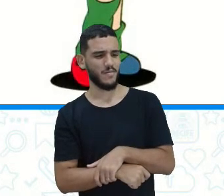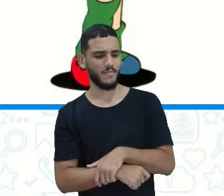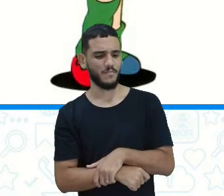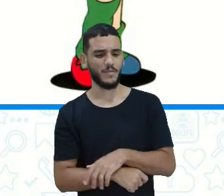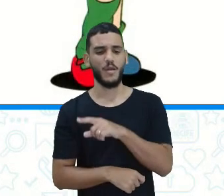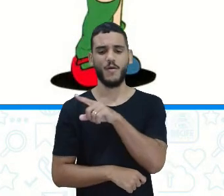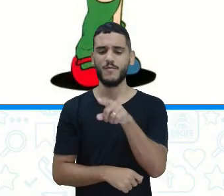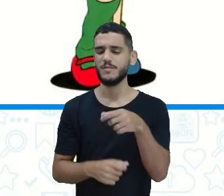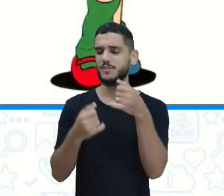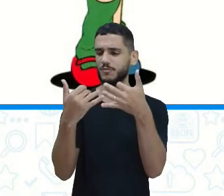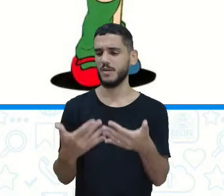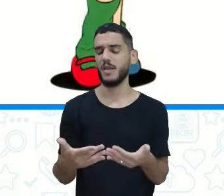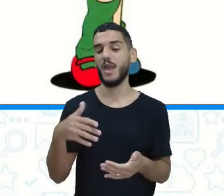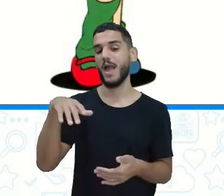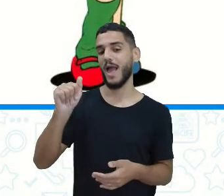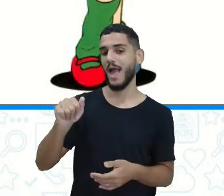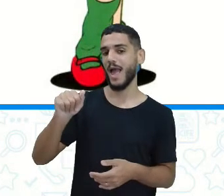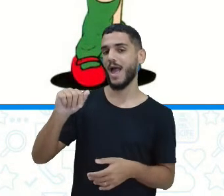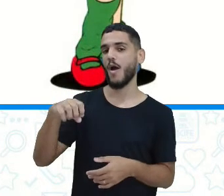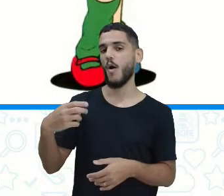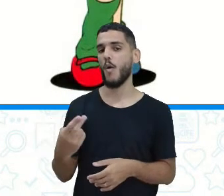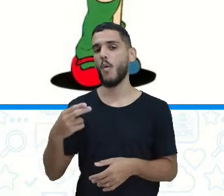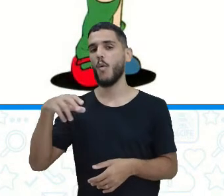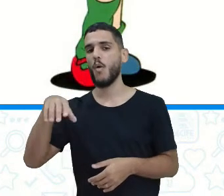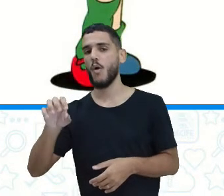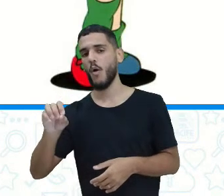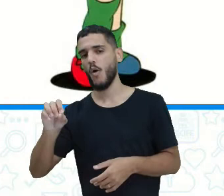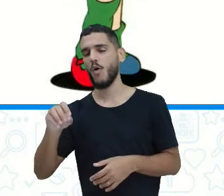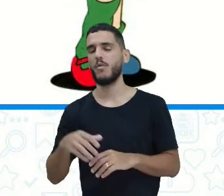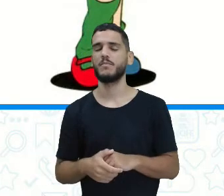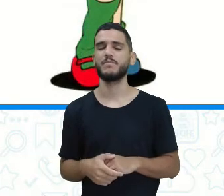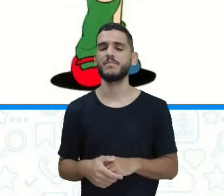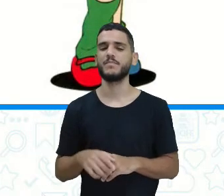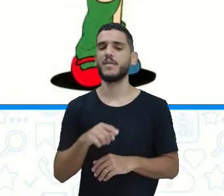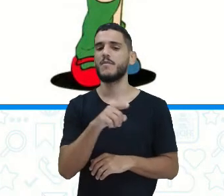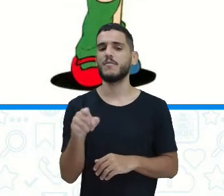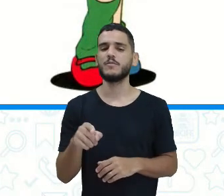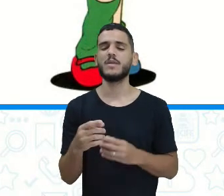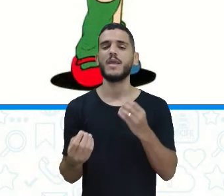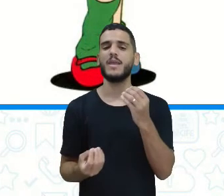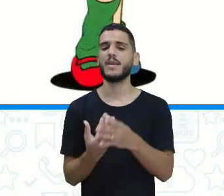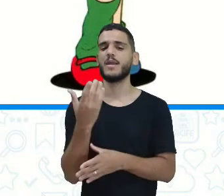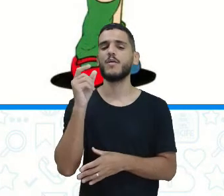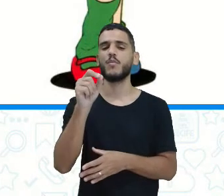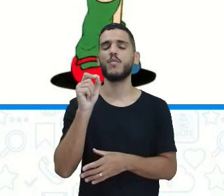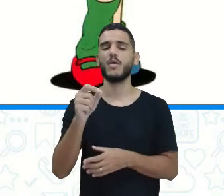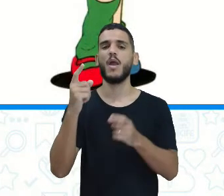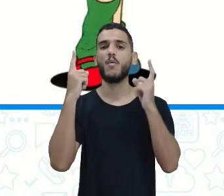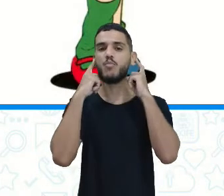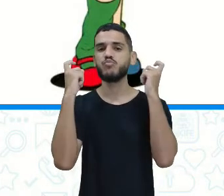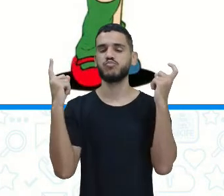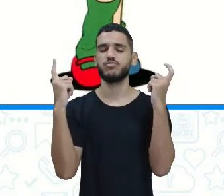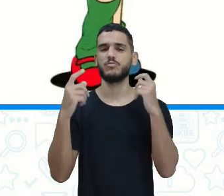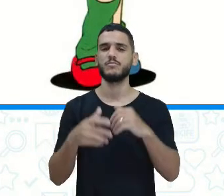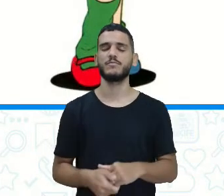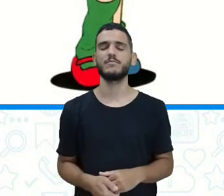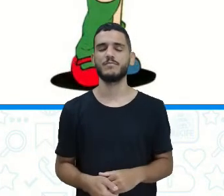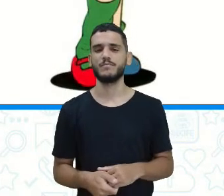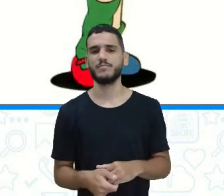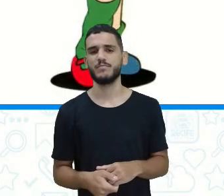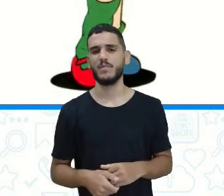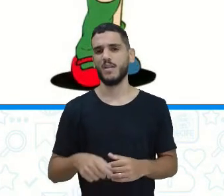você diz A ou O, você está produzindo um som. Não está